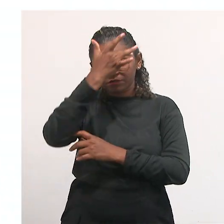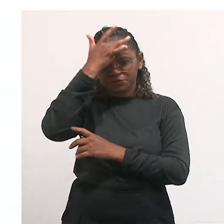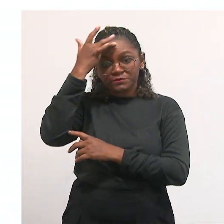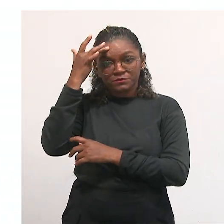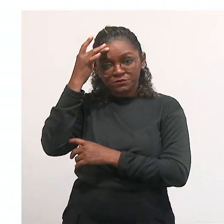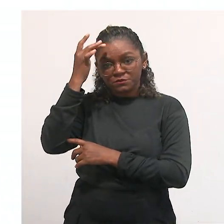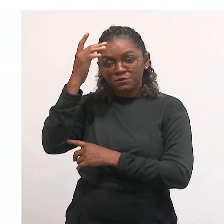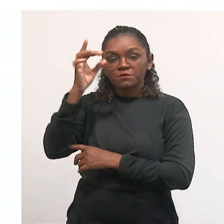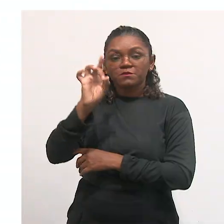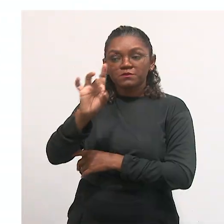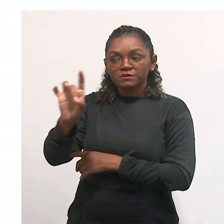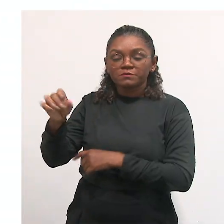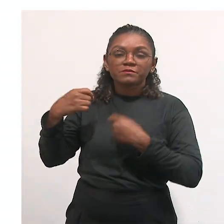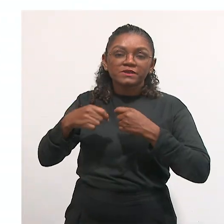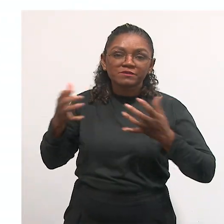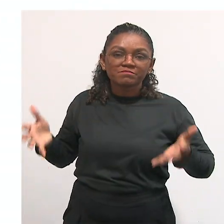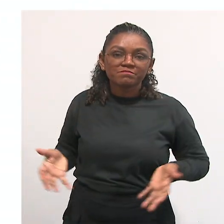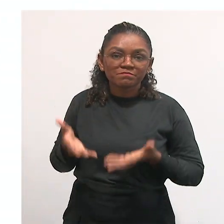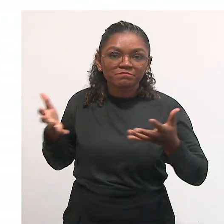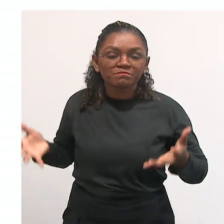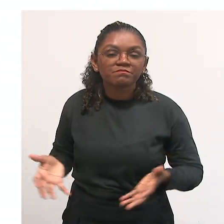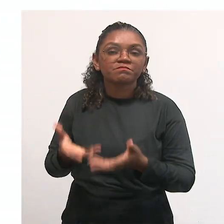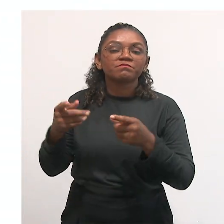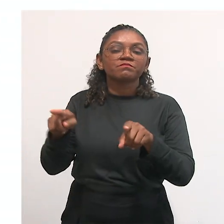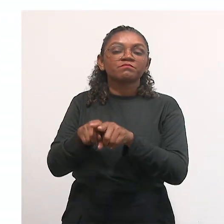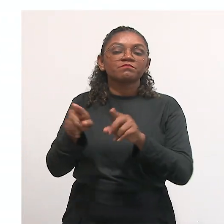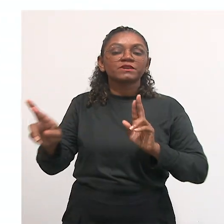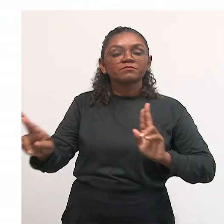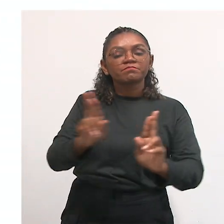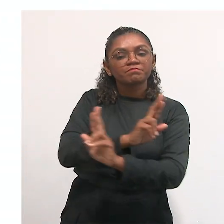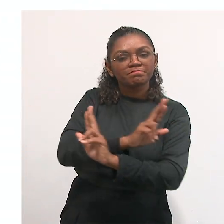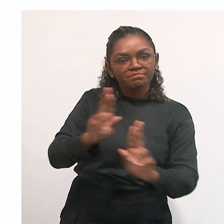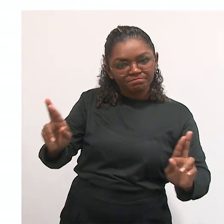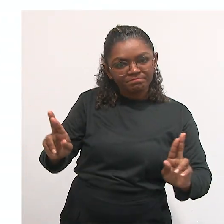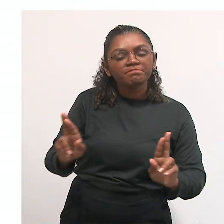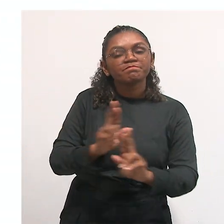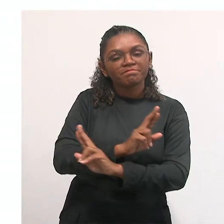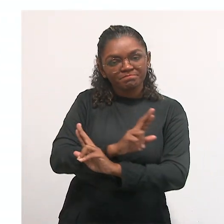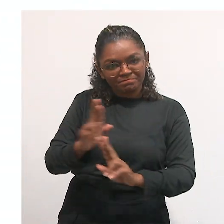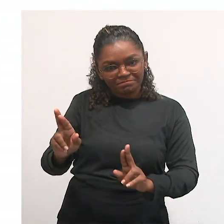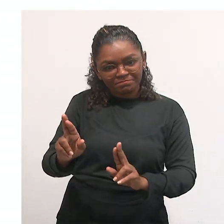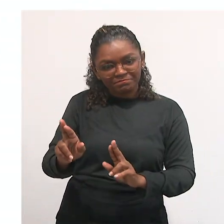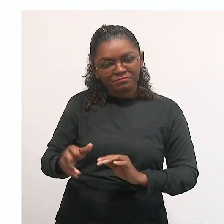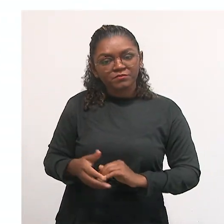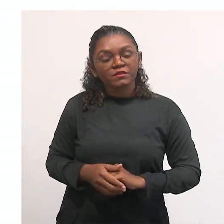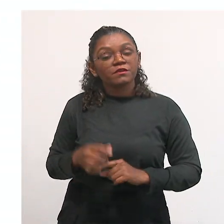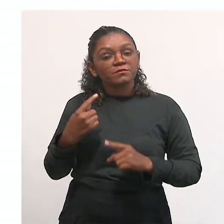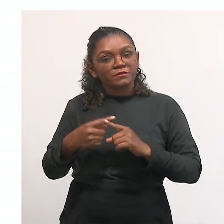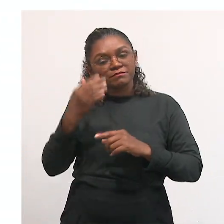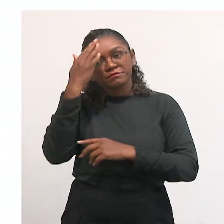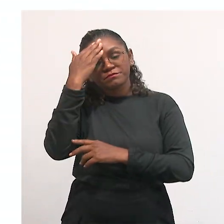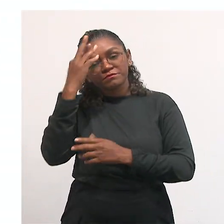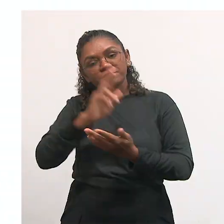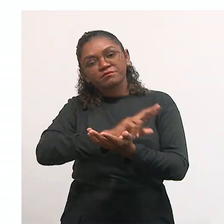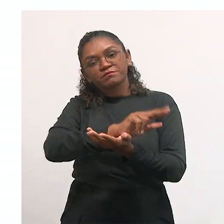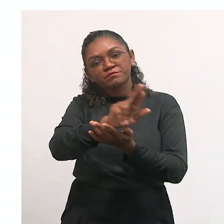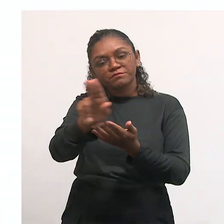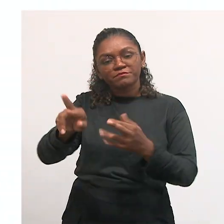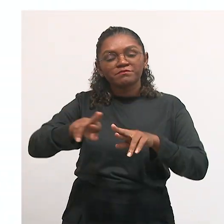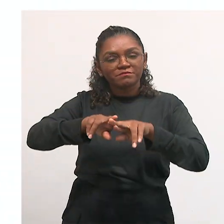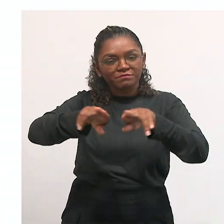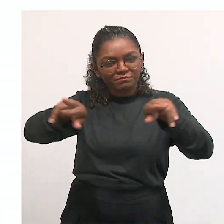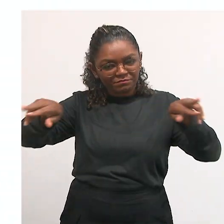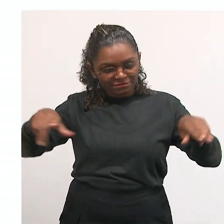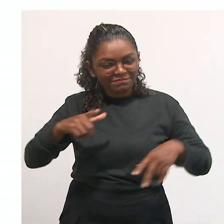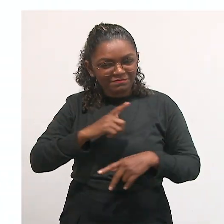precisam ser motivadas e se relacionar uma com as outras, né? Apesar das adversidades, o gestor deve ser capaz de lidar